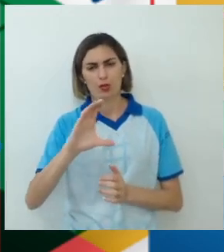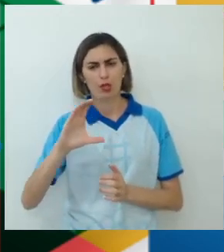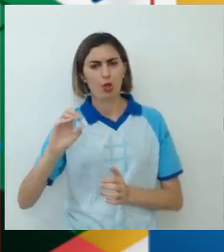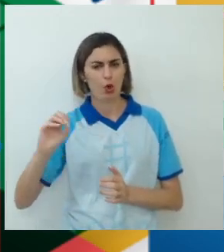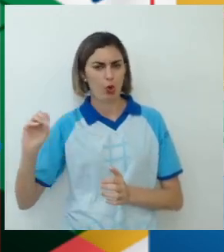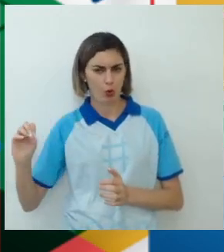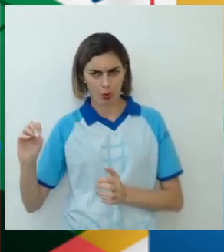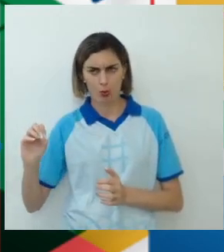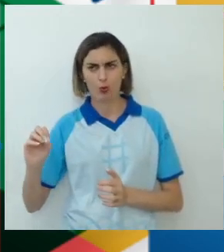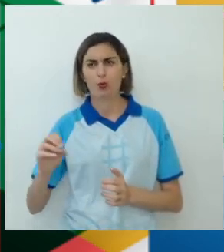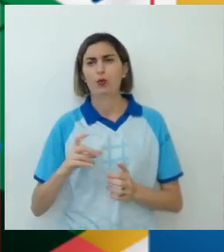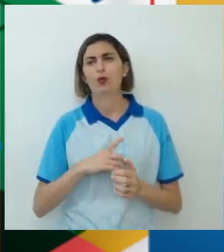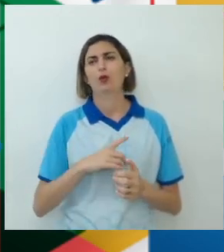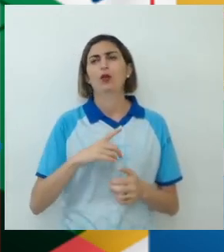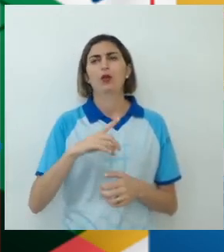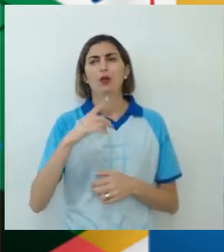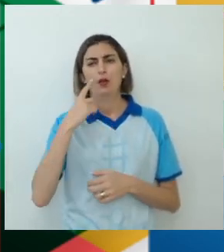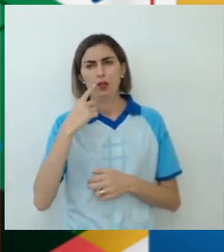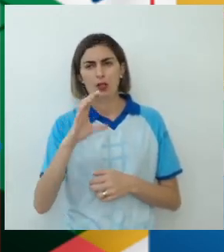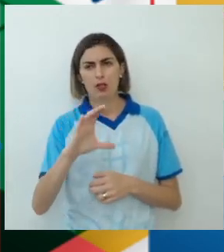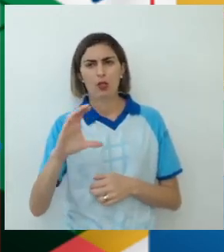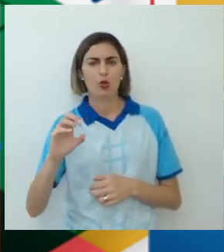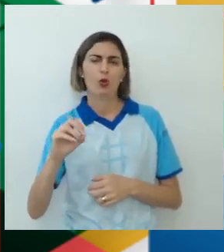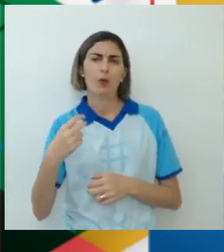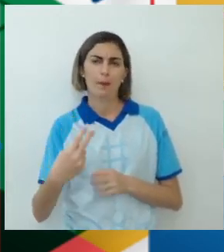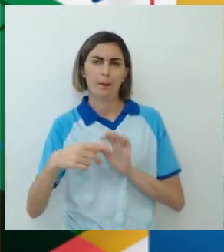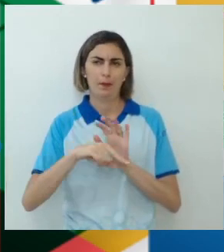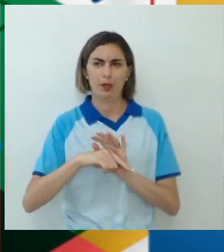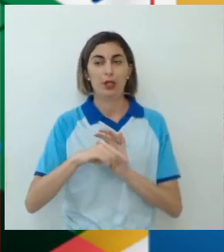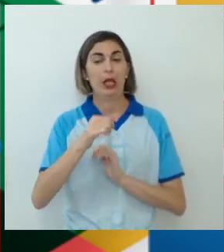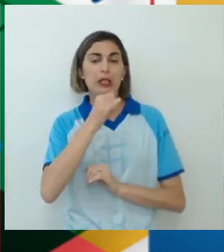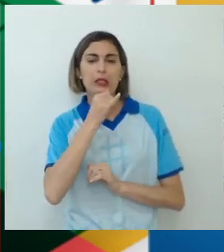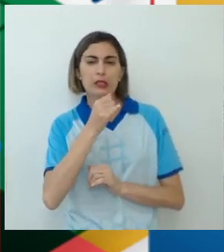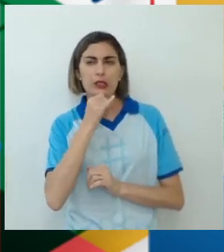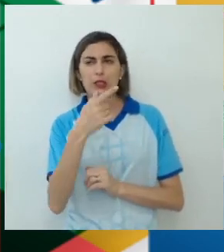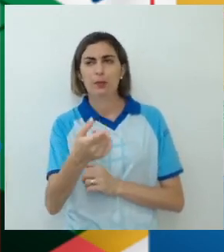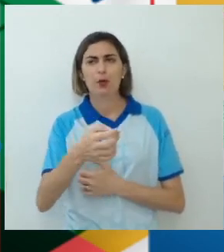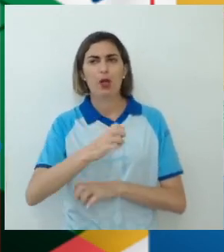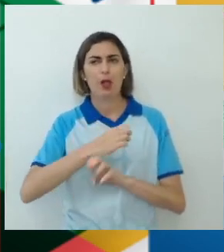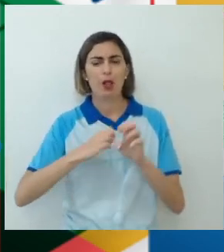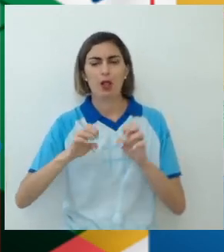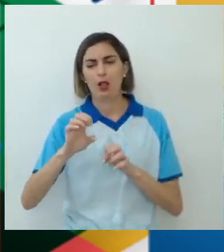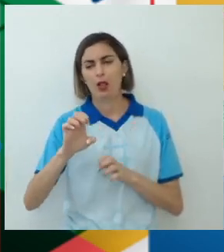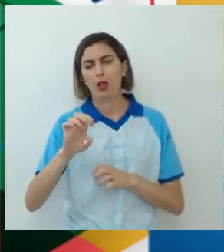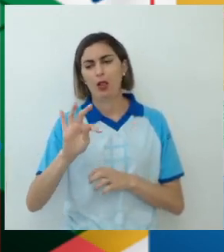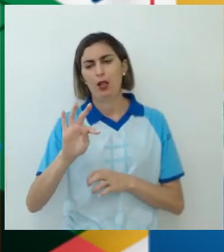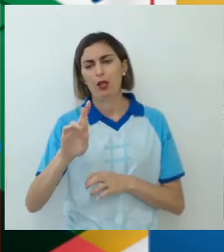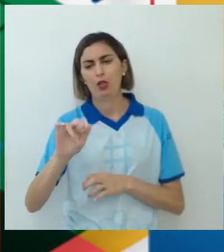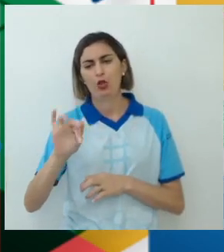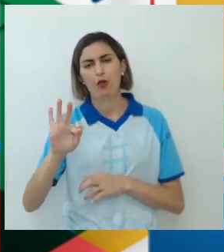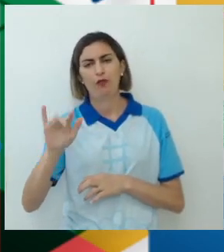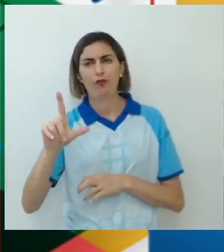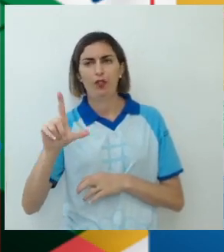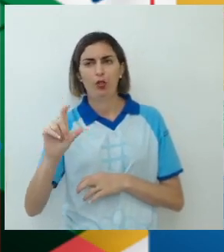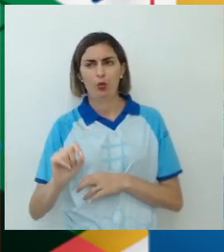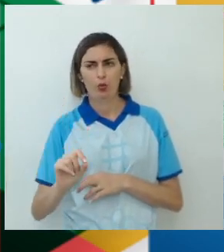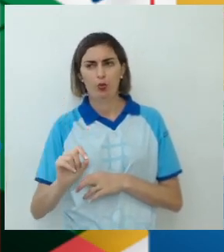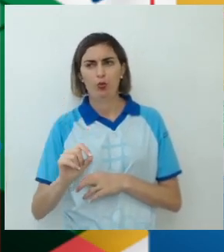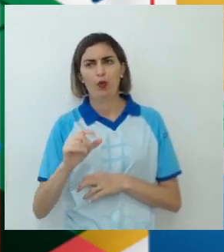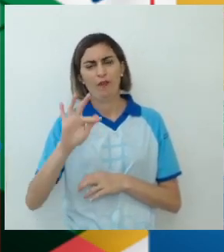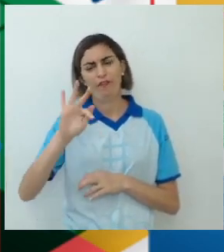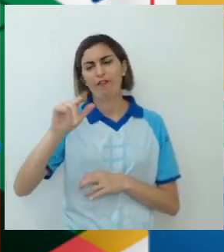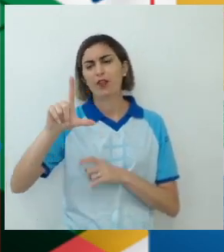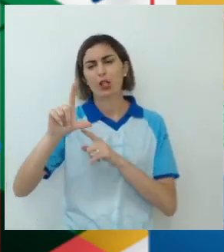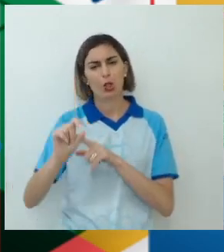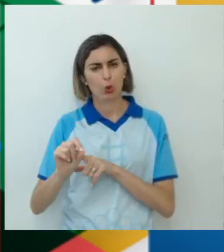carboxila desprotonado, C+O-, é um exemplo de eletrófilo. Vamos ver o que isso significa? Esse filo